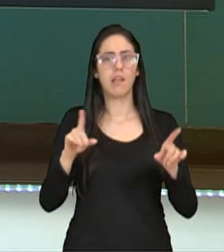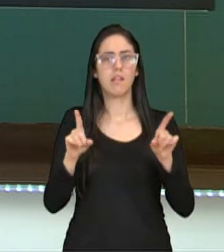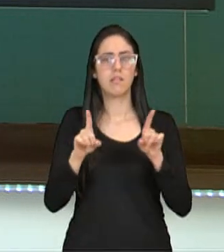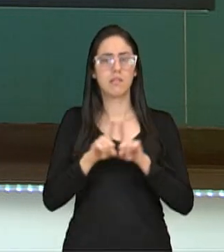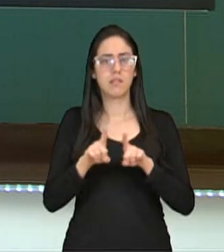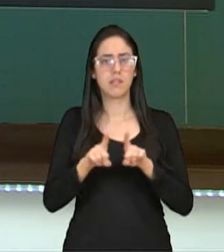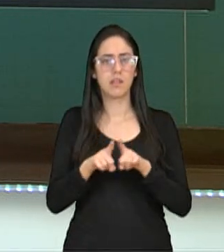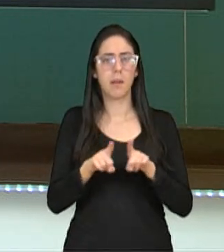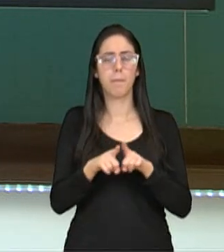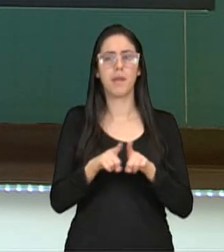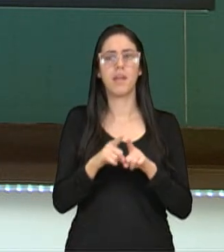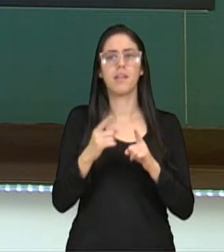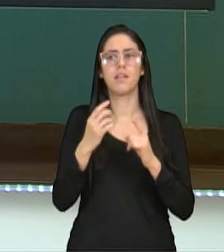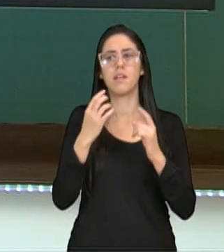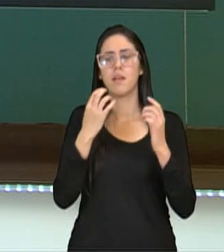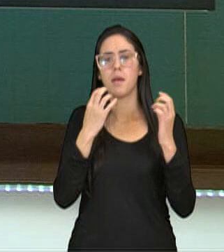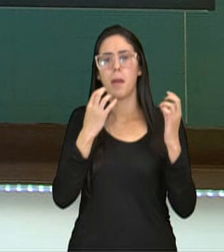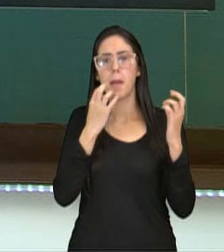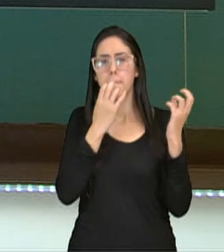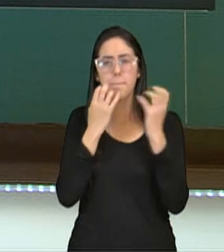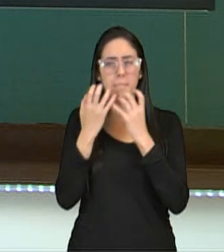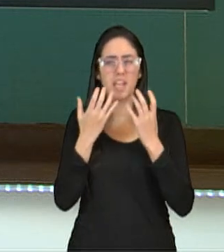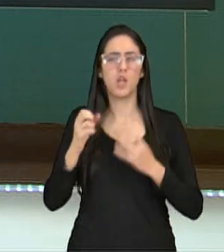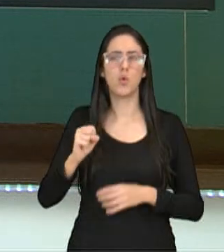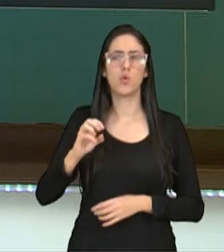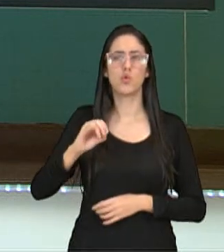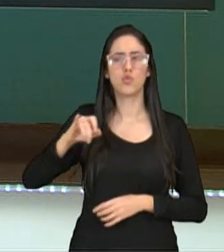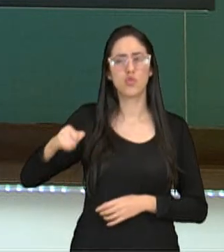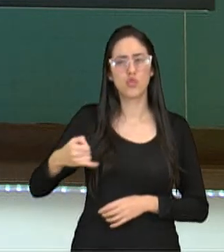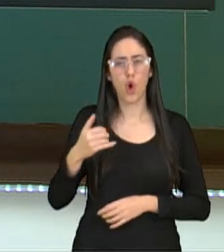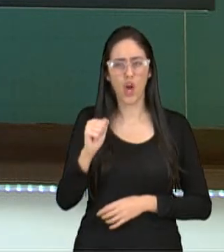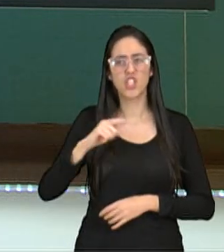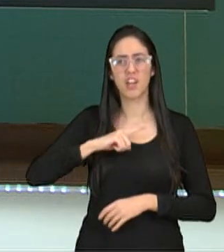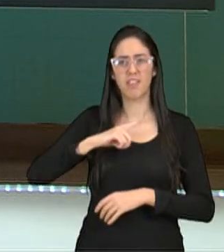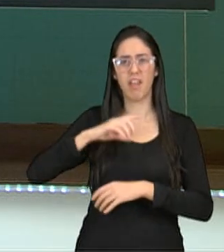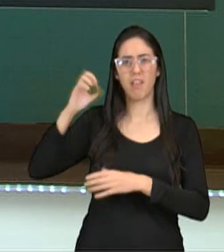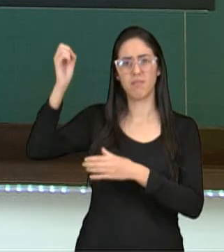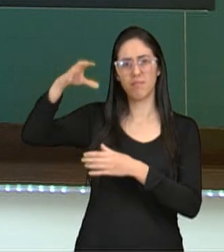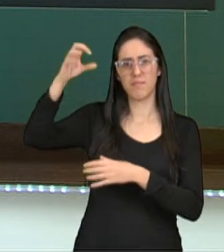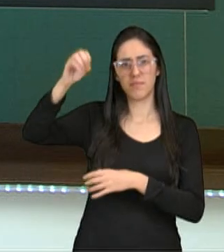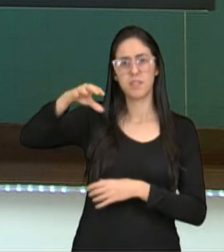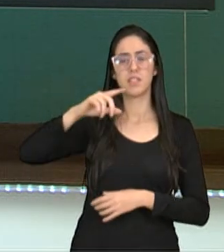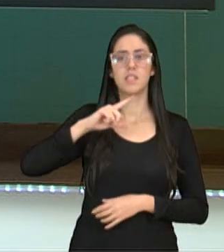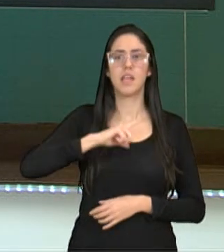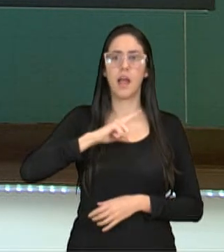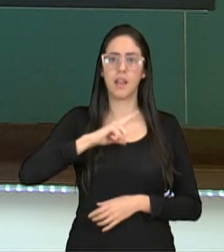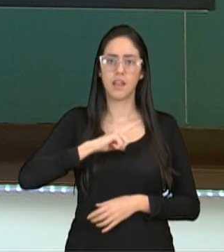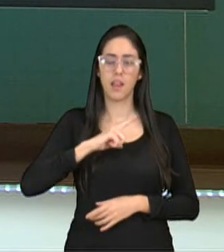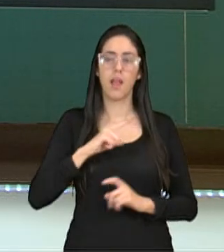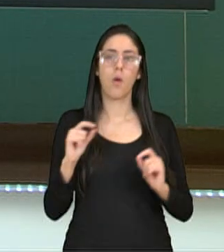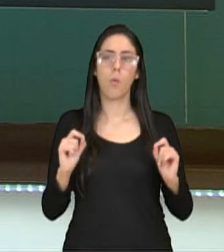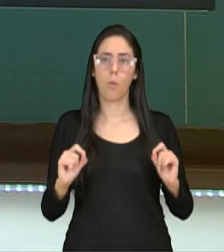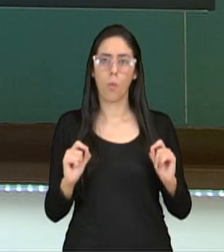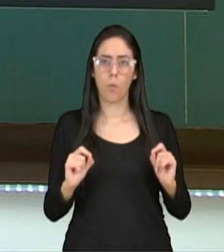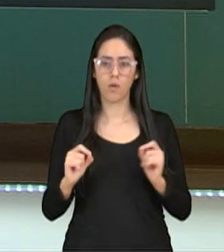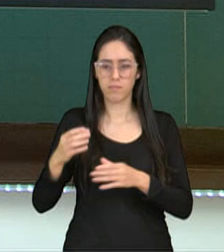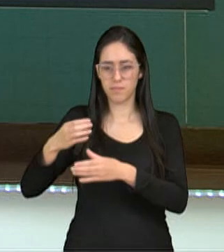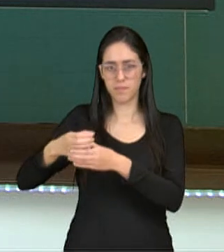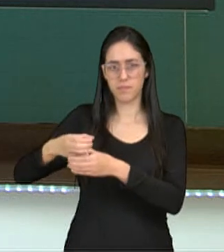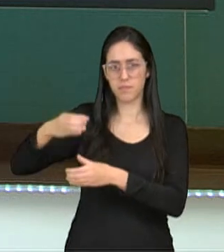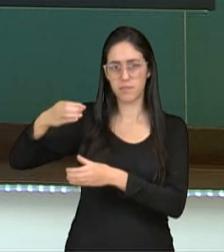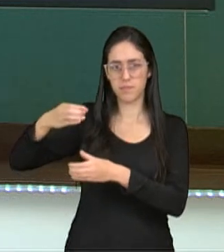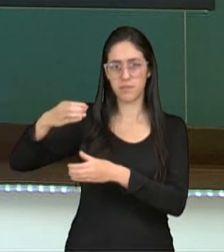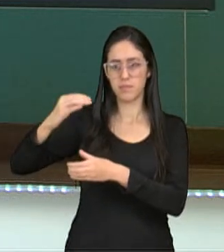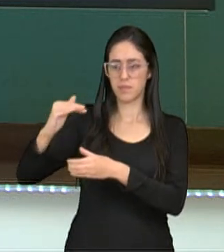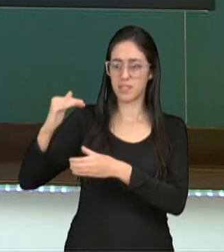exemplo, milho, soja sendo colocado ali, que uma parte vai ser exatamente o nosso cilindro e outra parte é